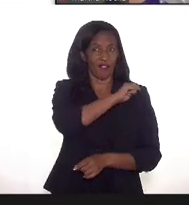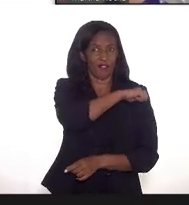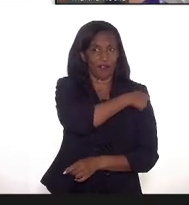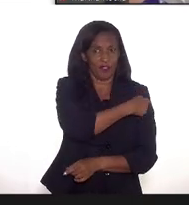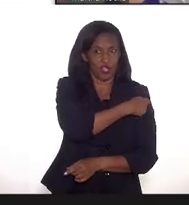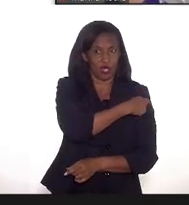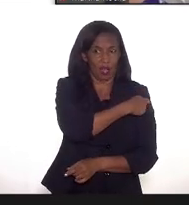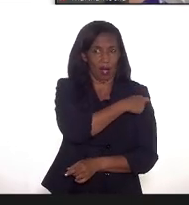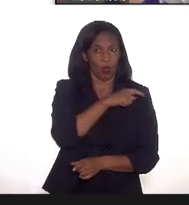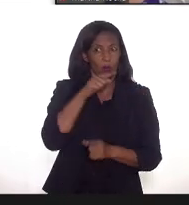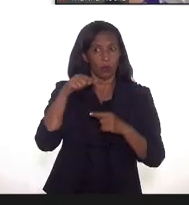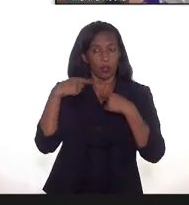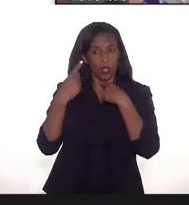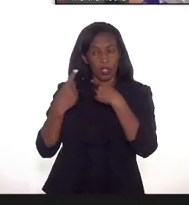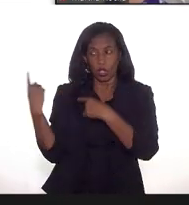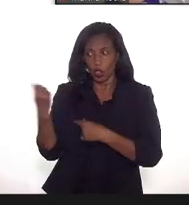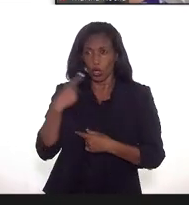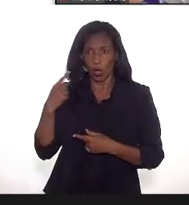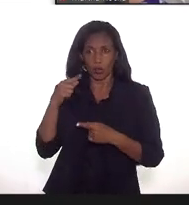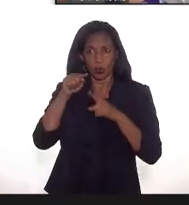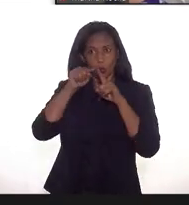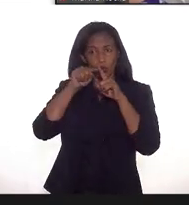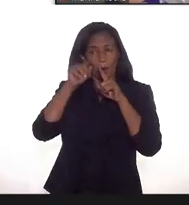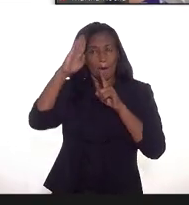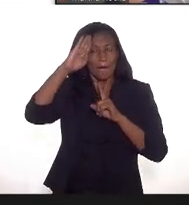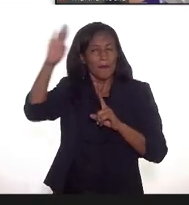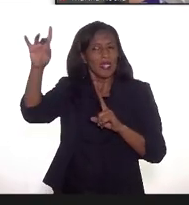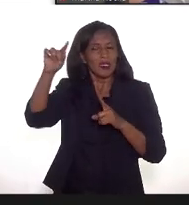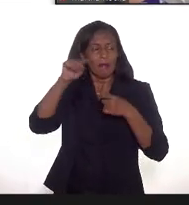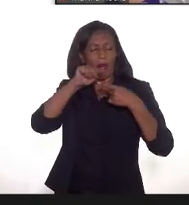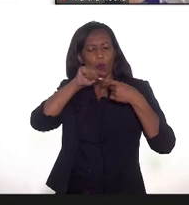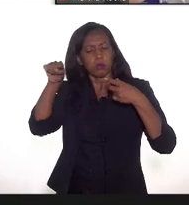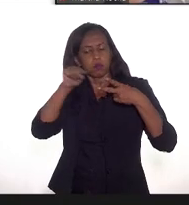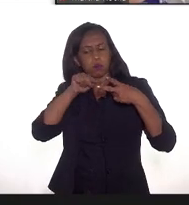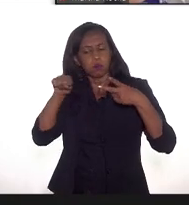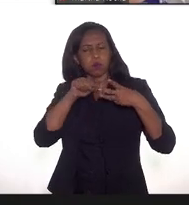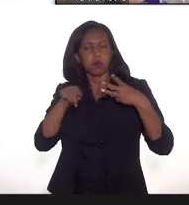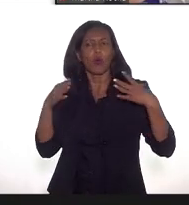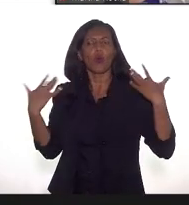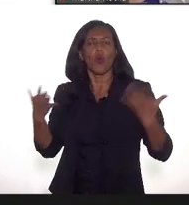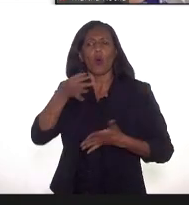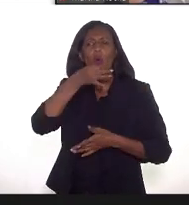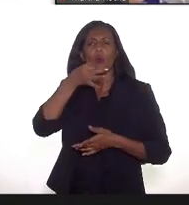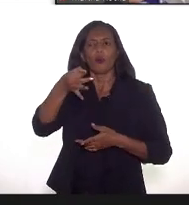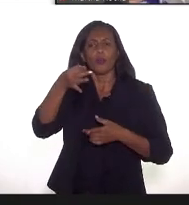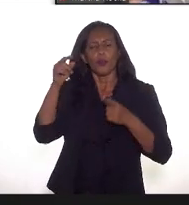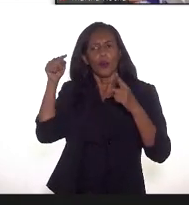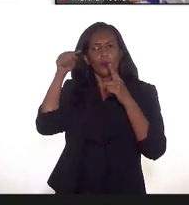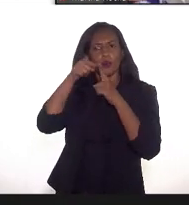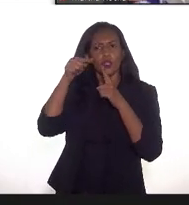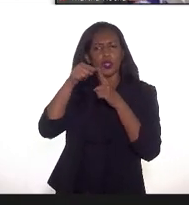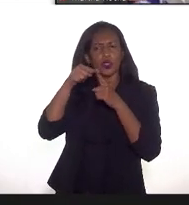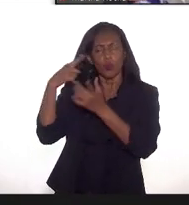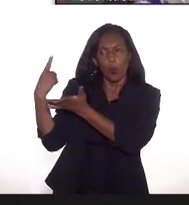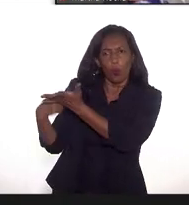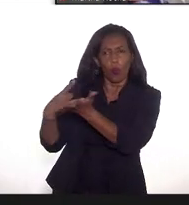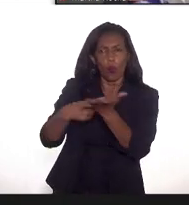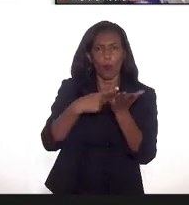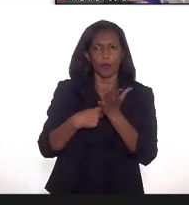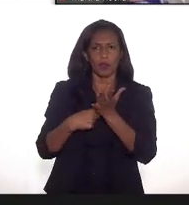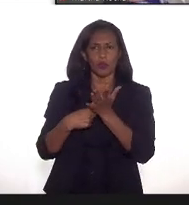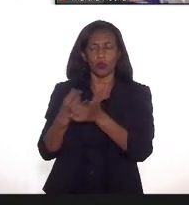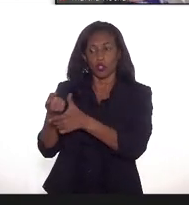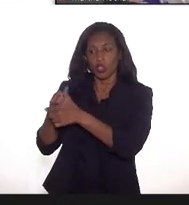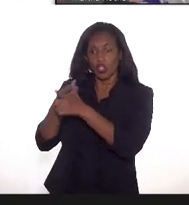nós sinalizemos quais são as nossas metas fiscais, qual é o nosso compromisso da dívida